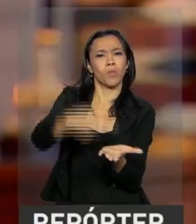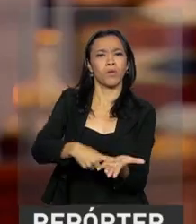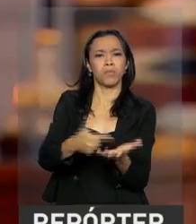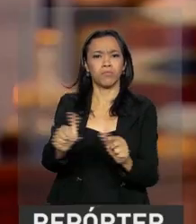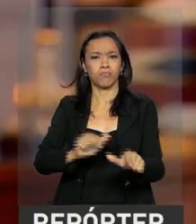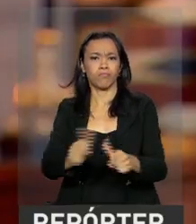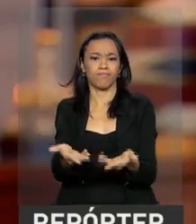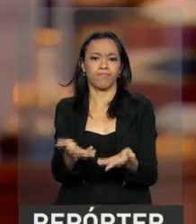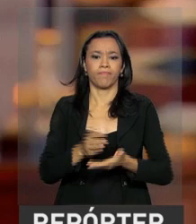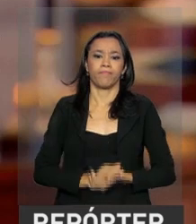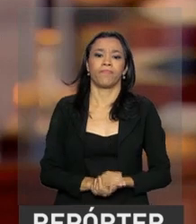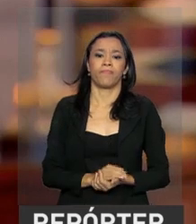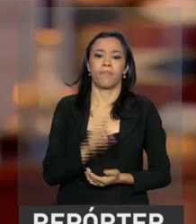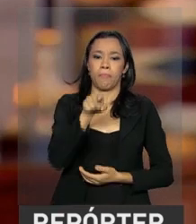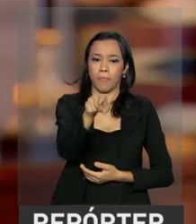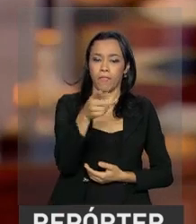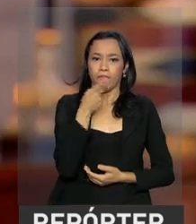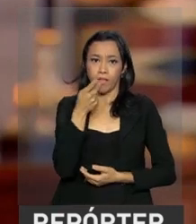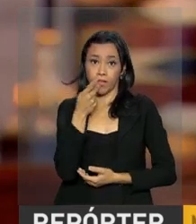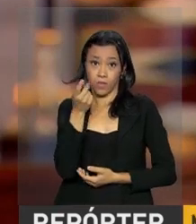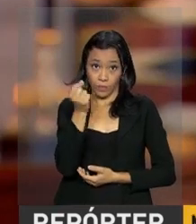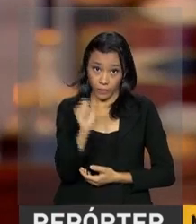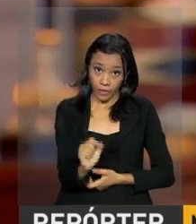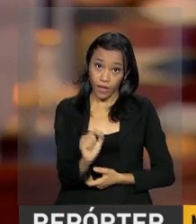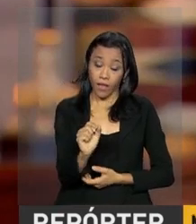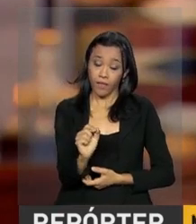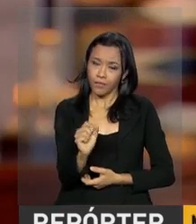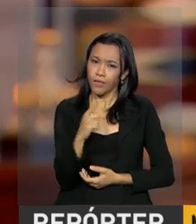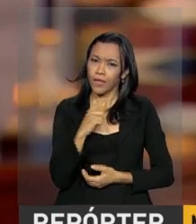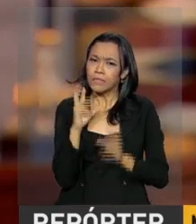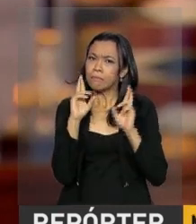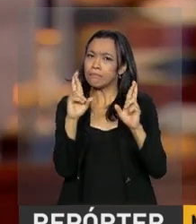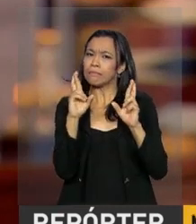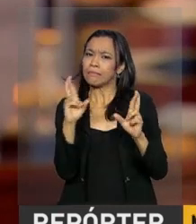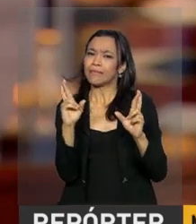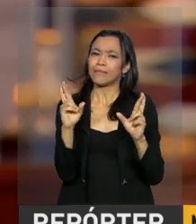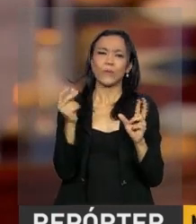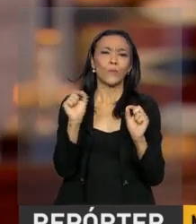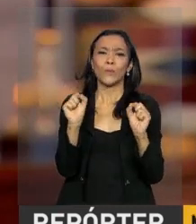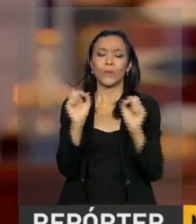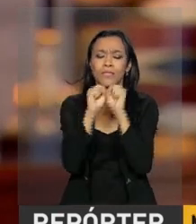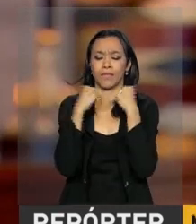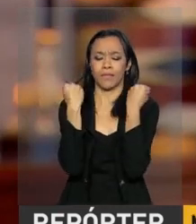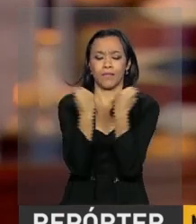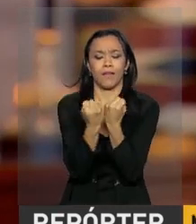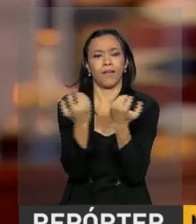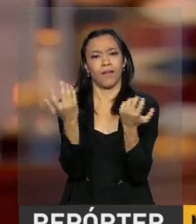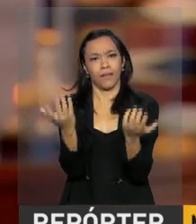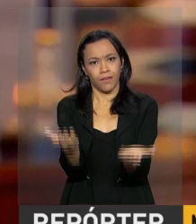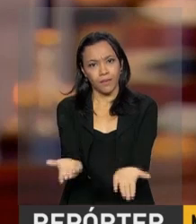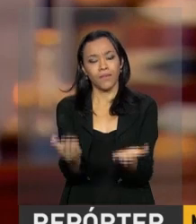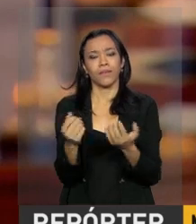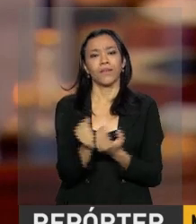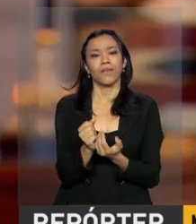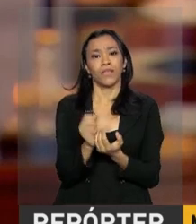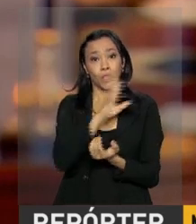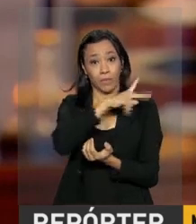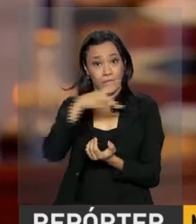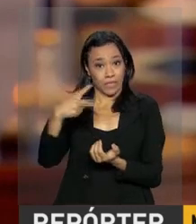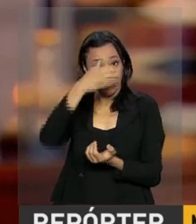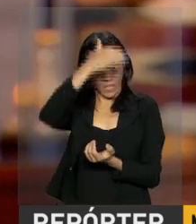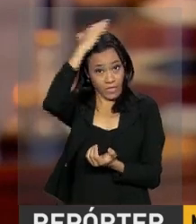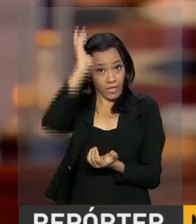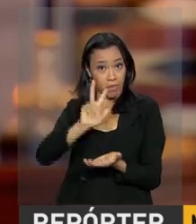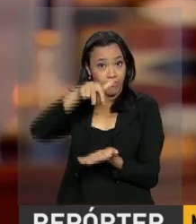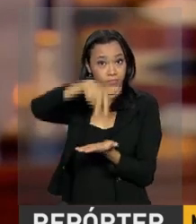acordos as expectativas em relação ao seminário e ao que o Presidente possa mostrar